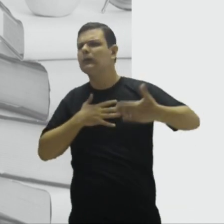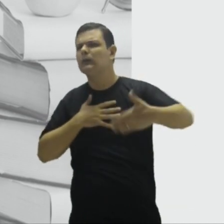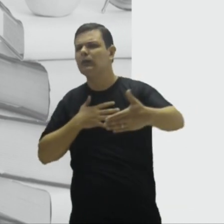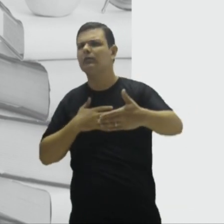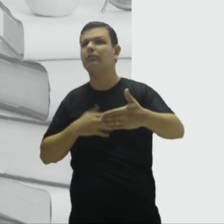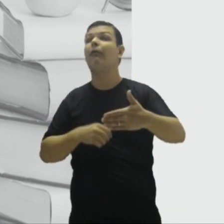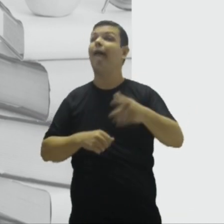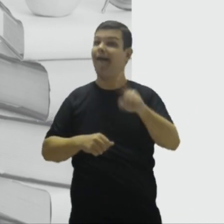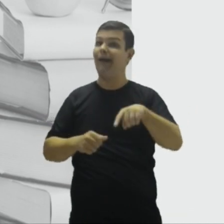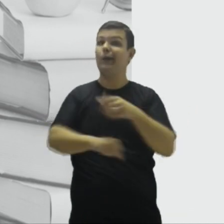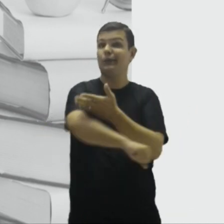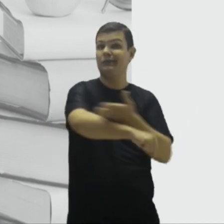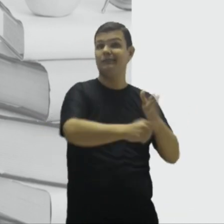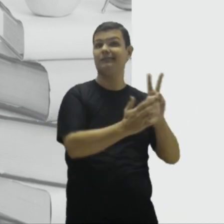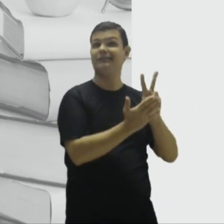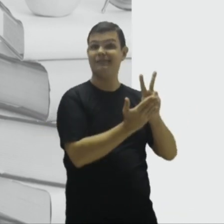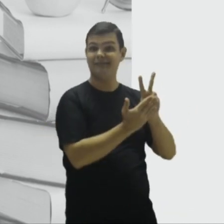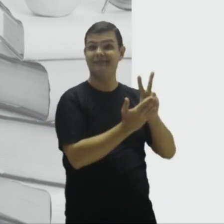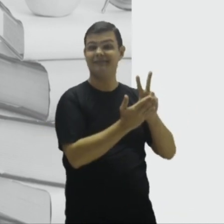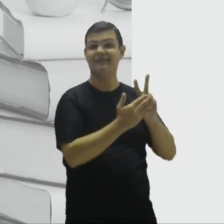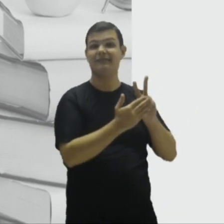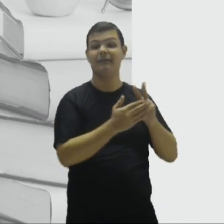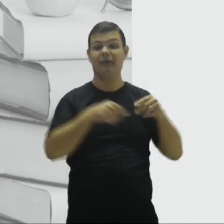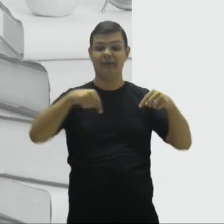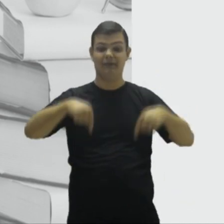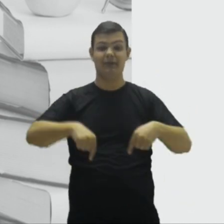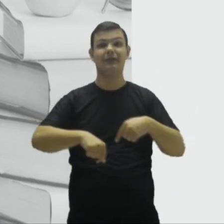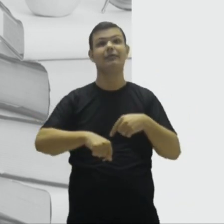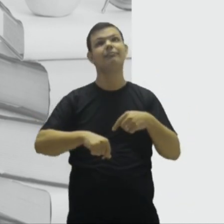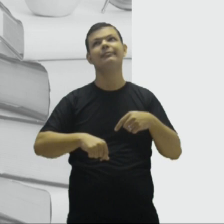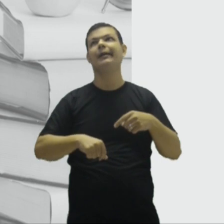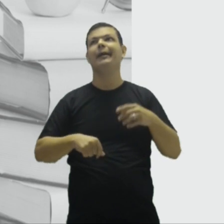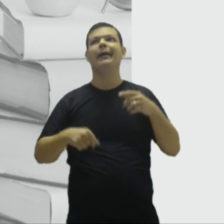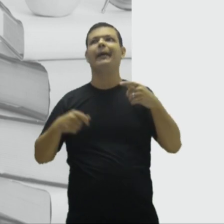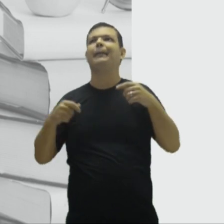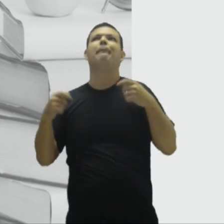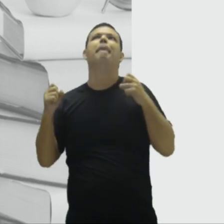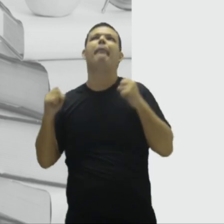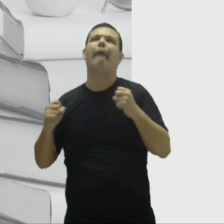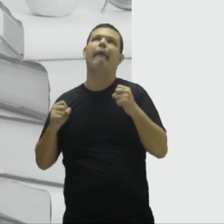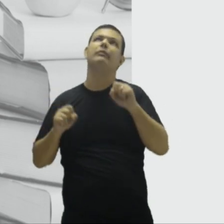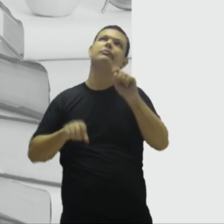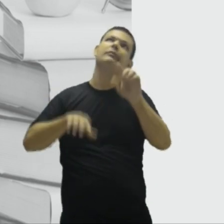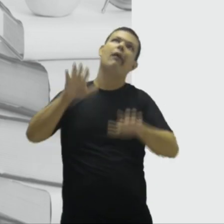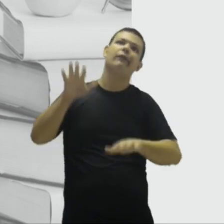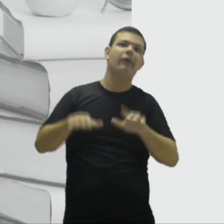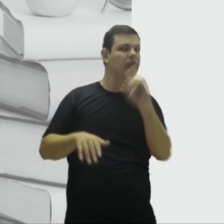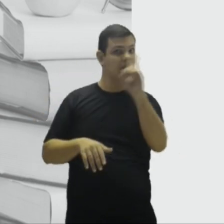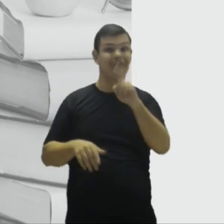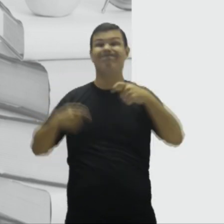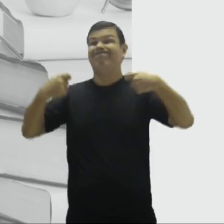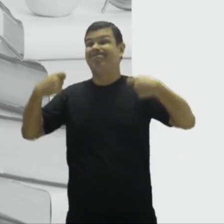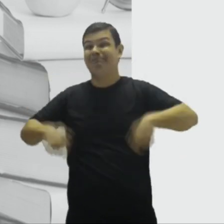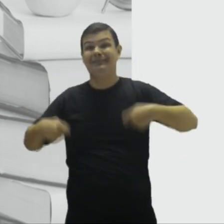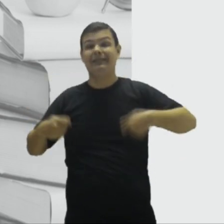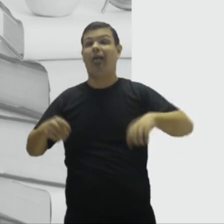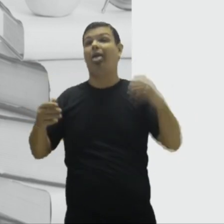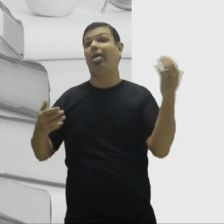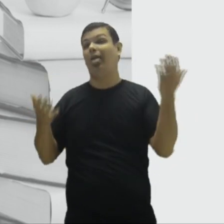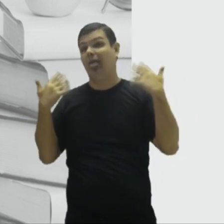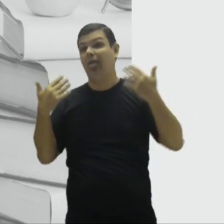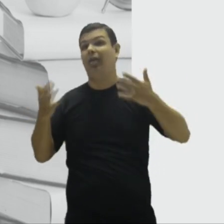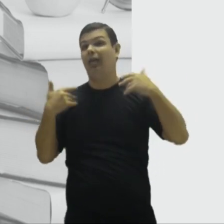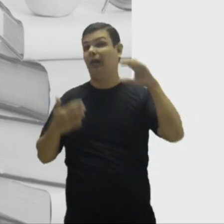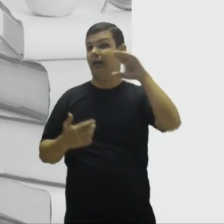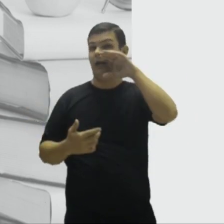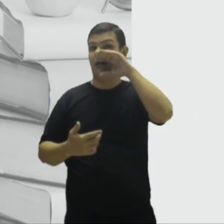é um costume indígena. Aqui na nossa região, já não é nenhuma opção, é uma condição. Com todo esse calor que a gente vive